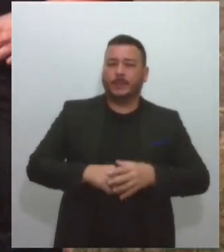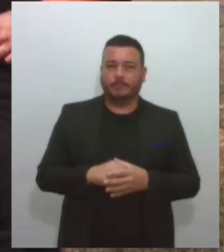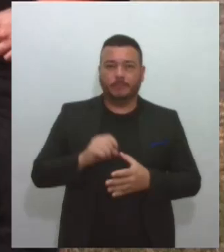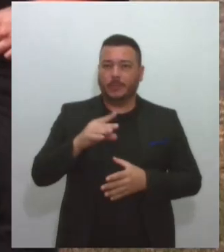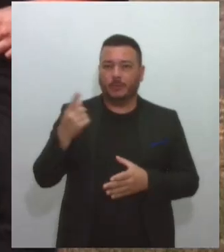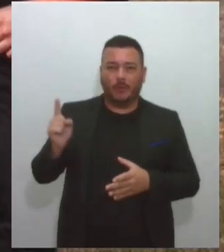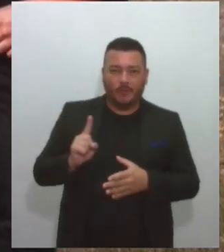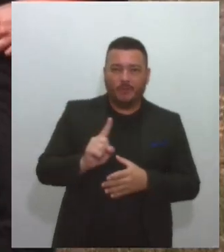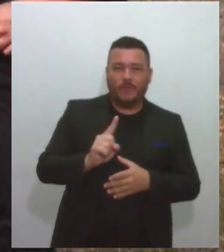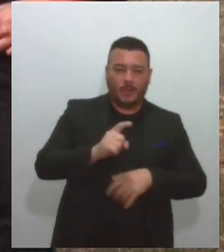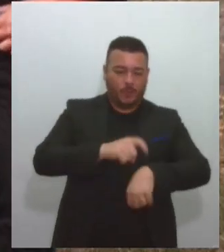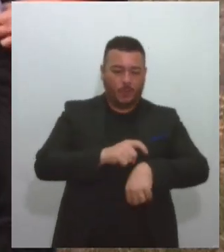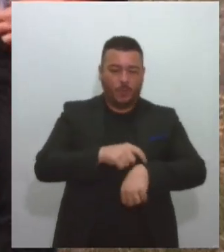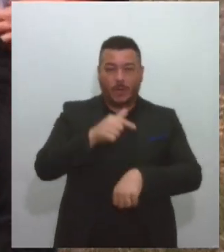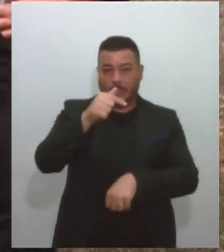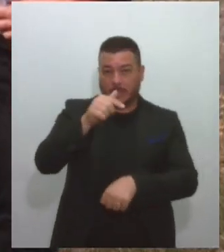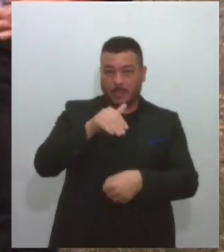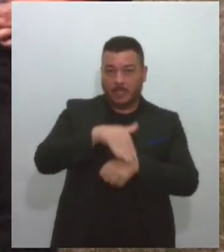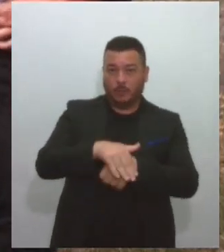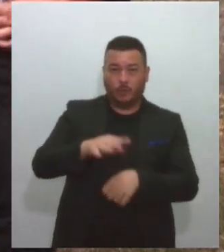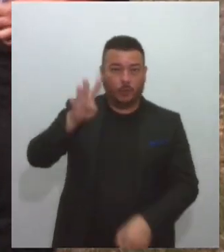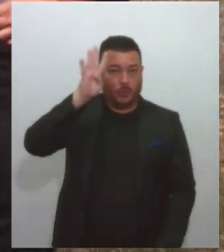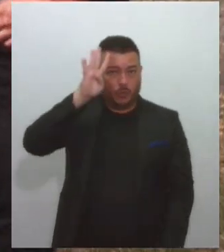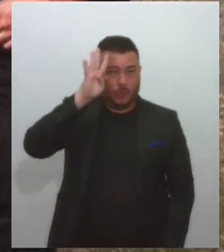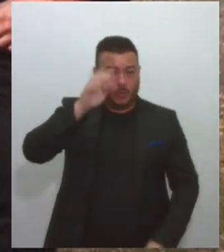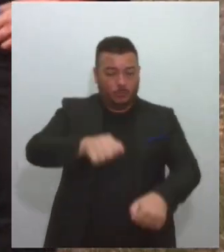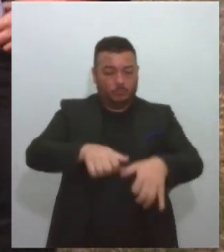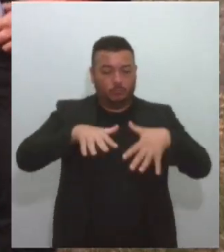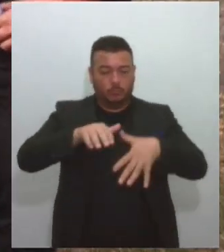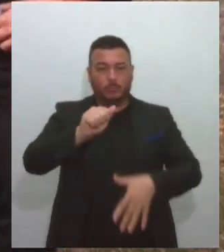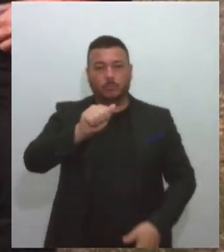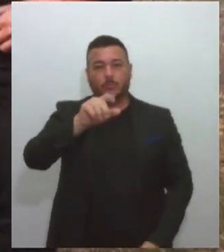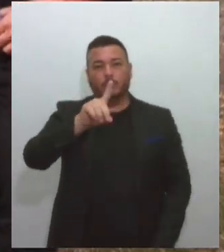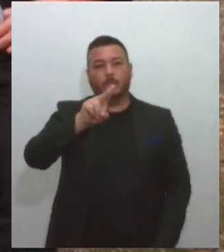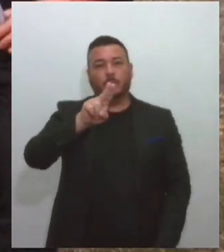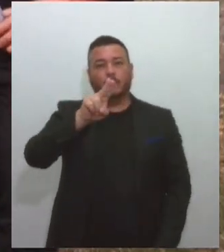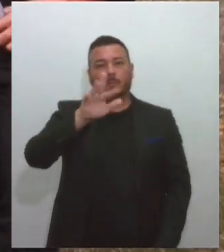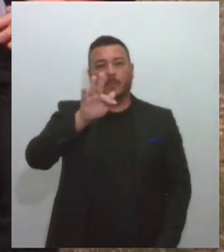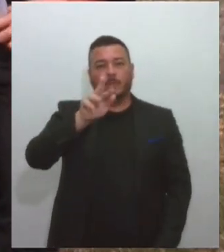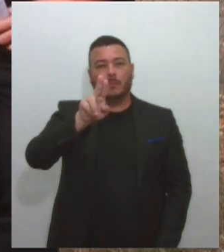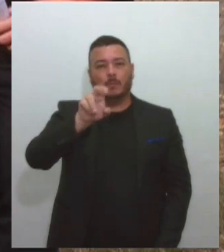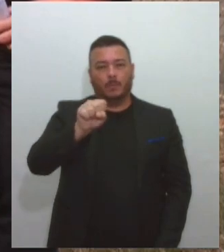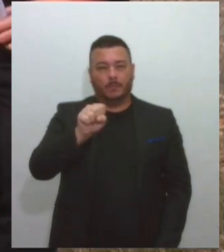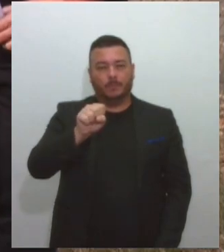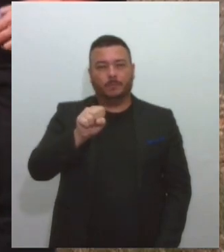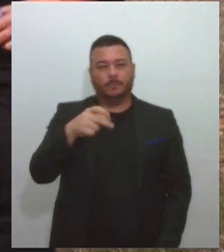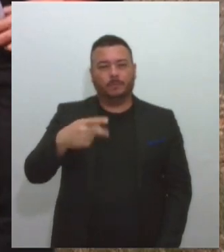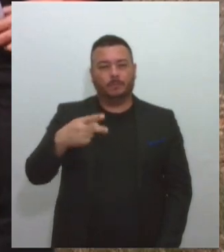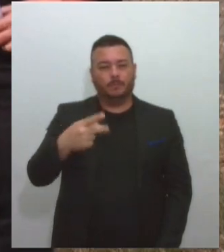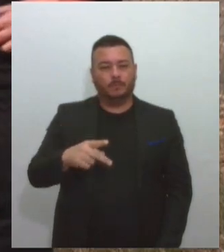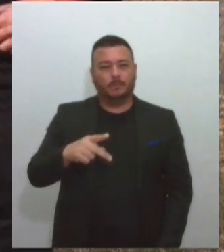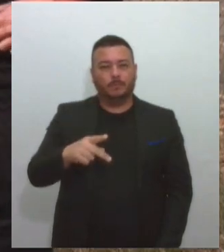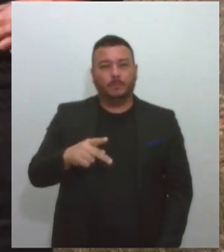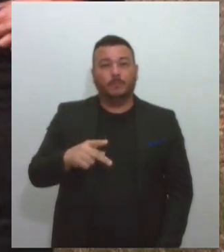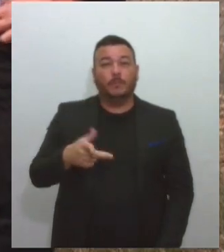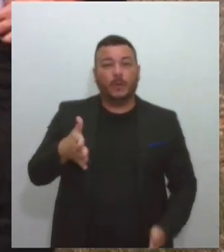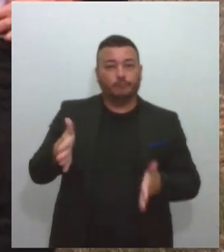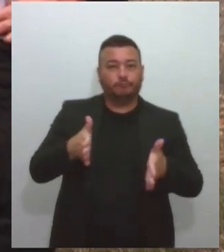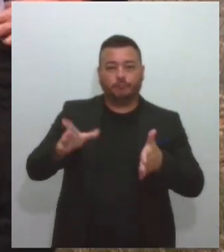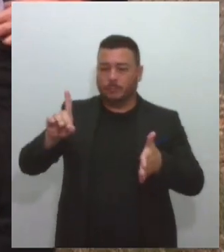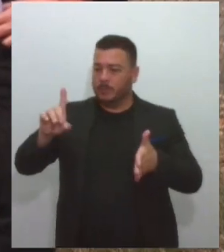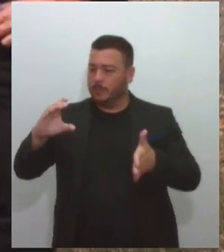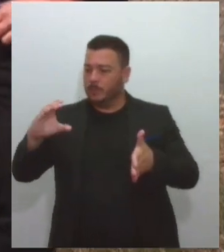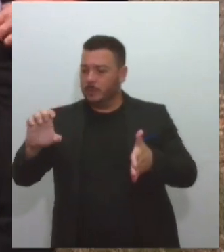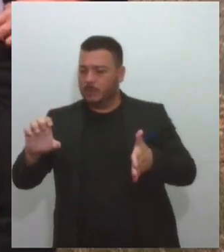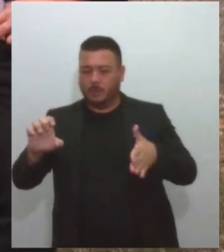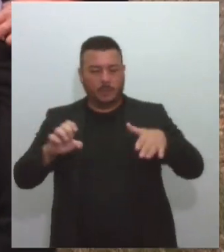horas, quarta-feira, no auditório da DUFES, Universidade Federal de Sergipe. A DUFES se localiza entre o DCE e a Praça da